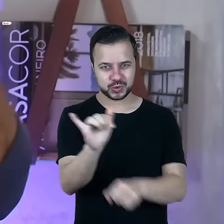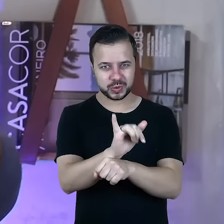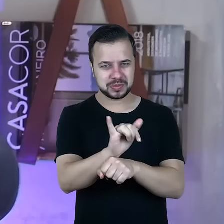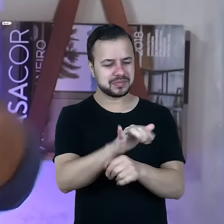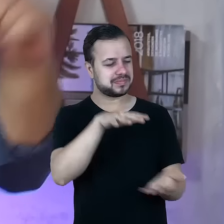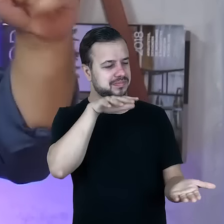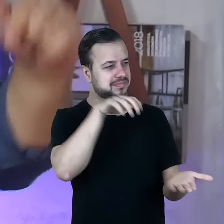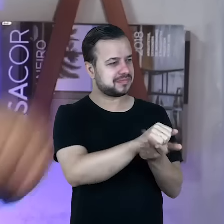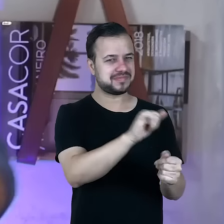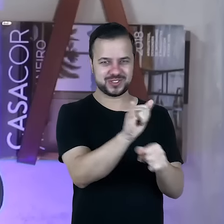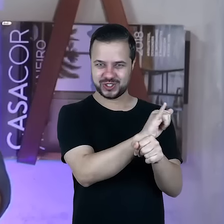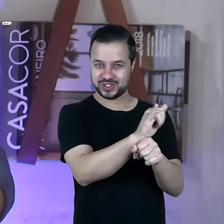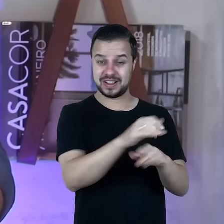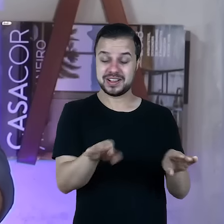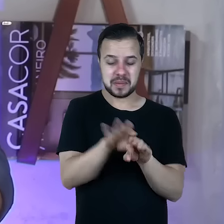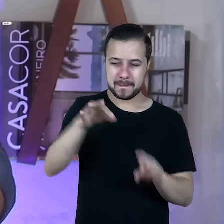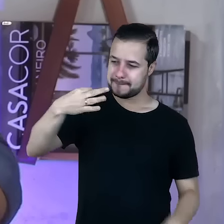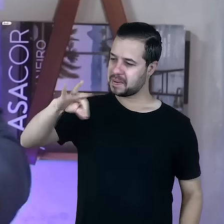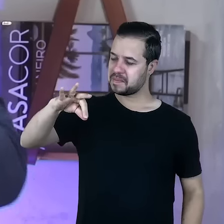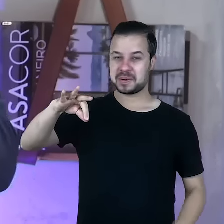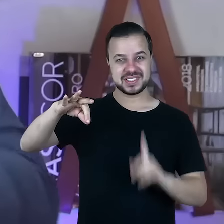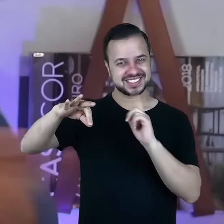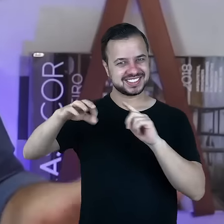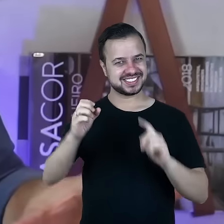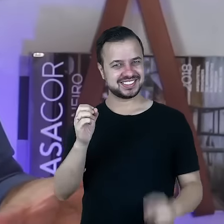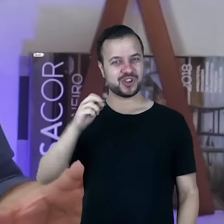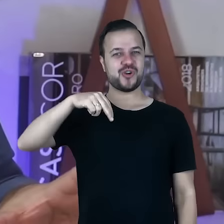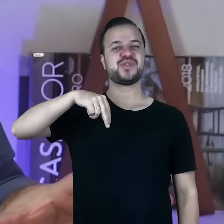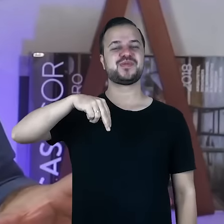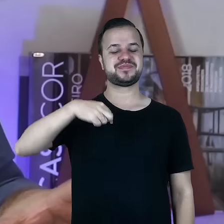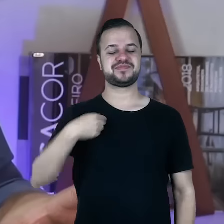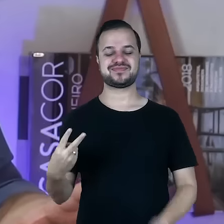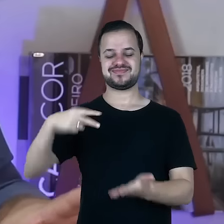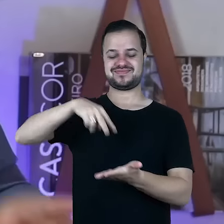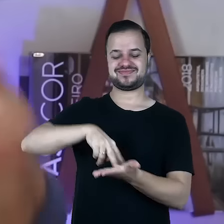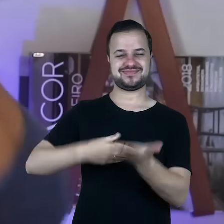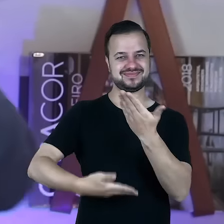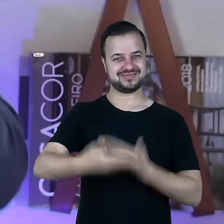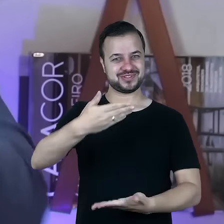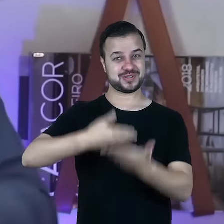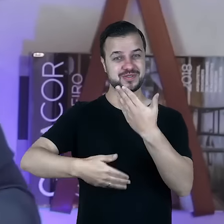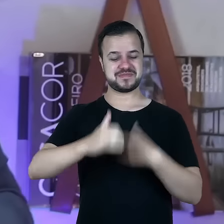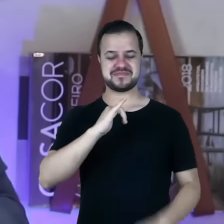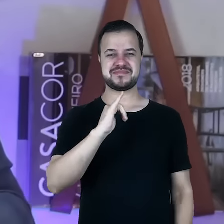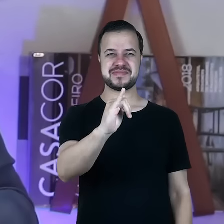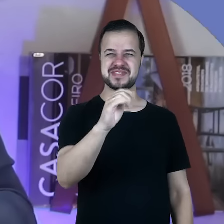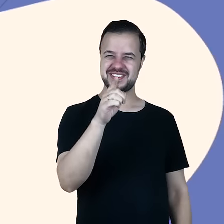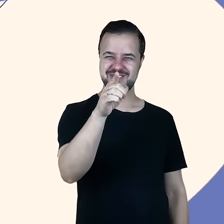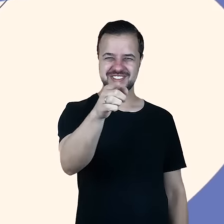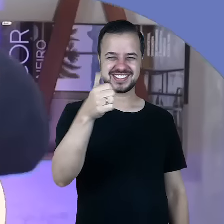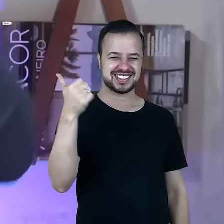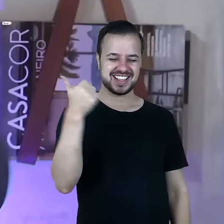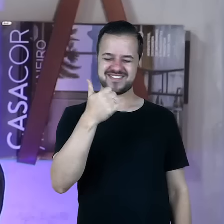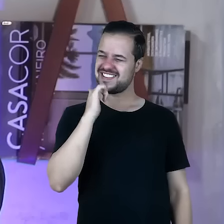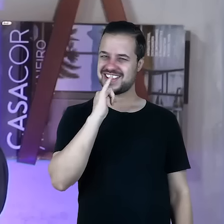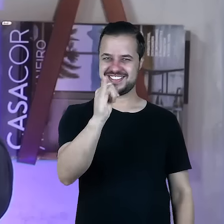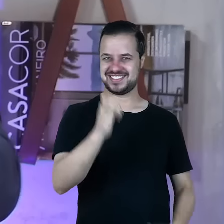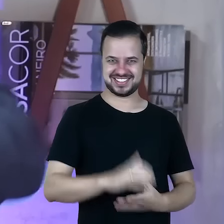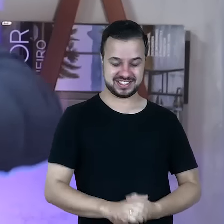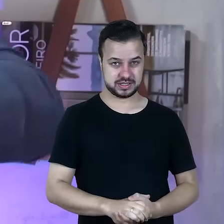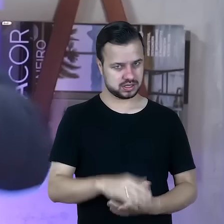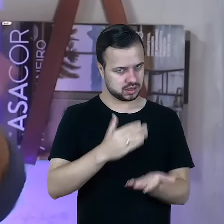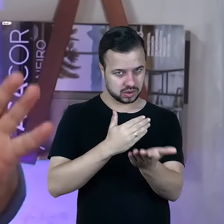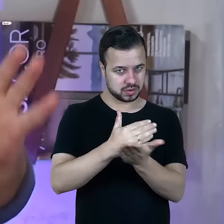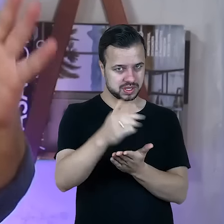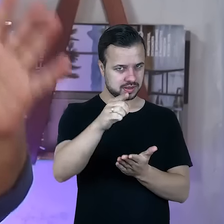da Van, se inscreva e ative o sininho de notificações. Toda vez que eu aparecer por aqui com novidades, você vai ser o primeiro a ser informado. E já para começar,